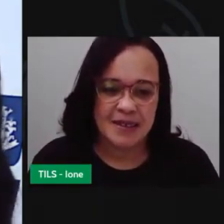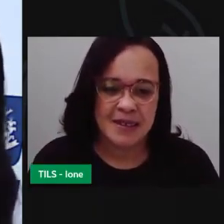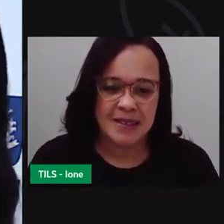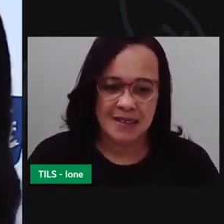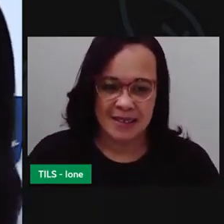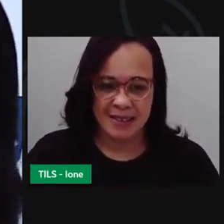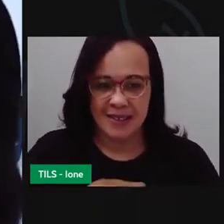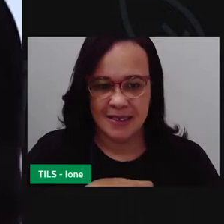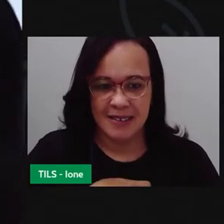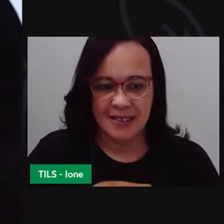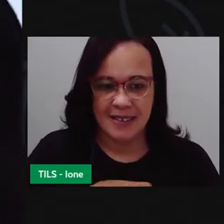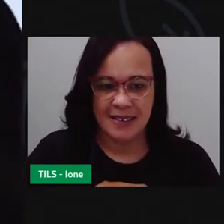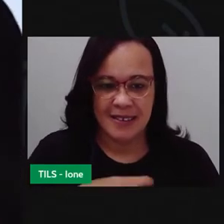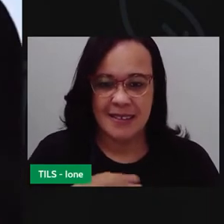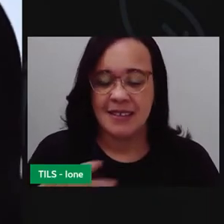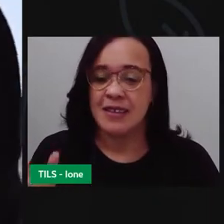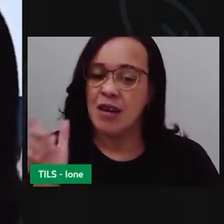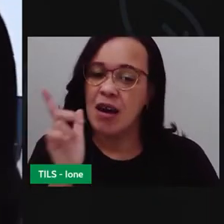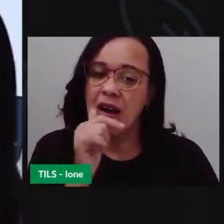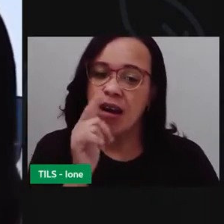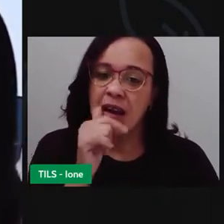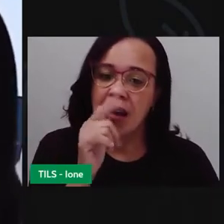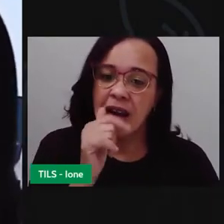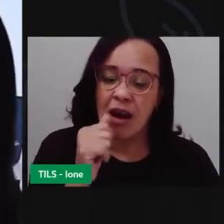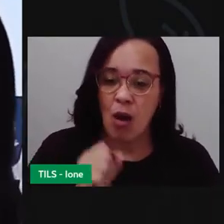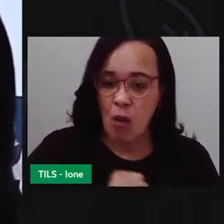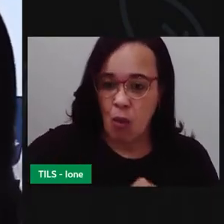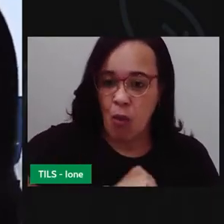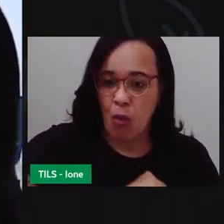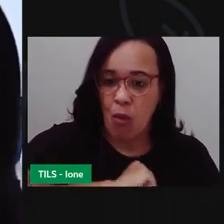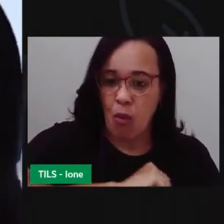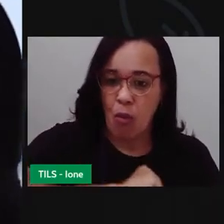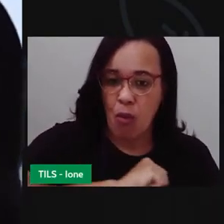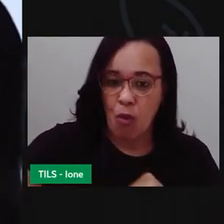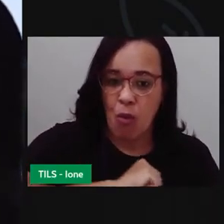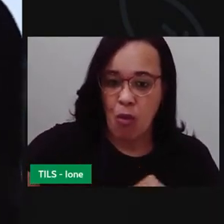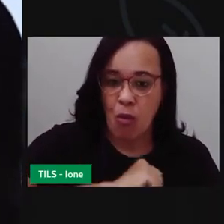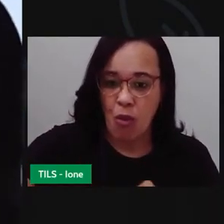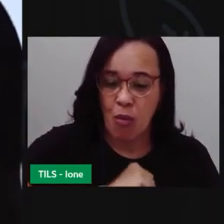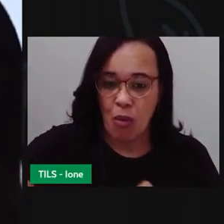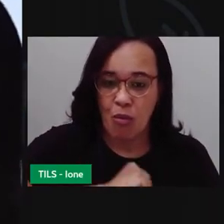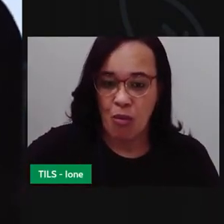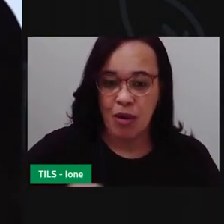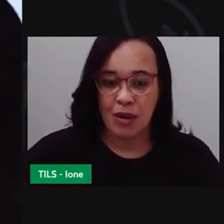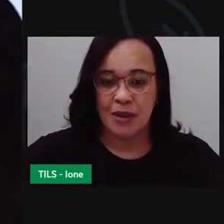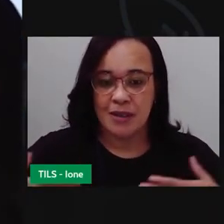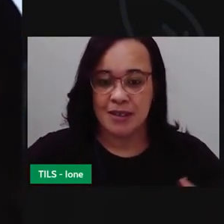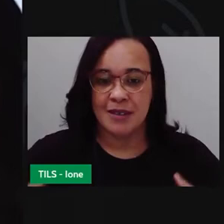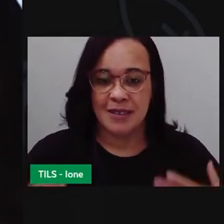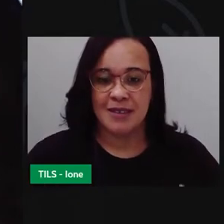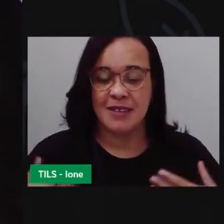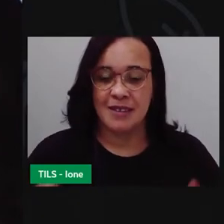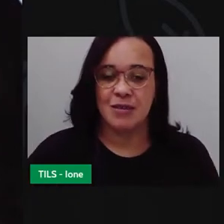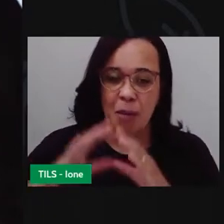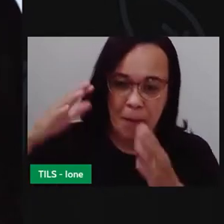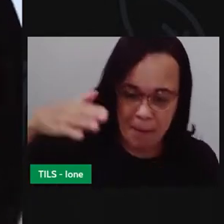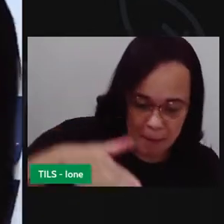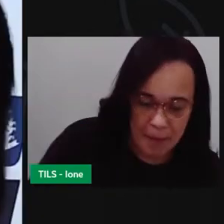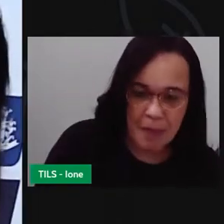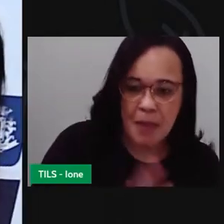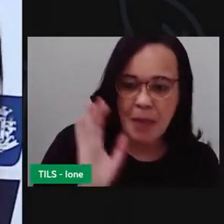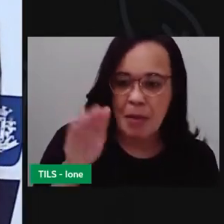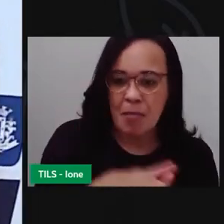Sentia, enquanto rolava, disparar seu coração. O tumba já terminava, cara a cara com o chão.